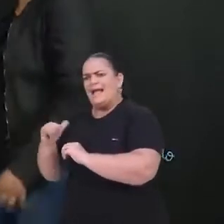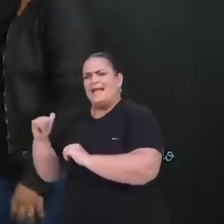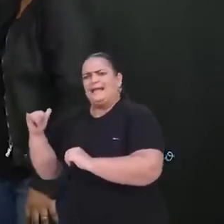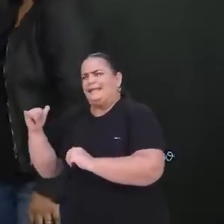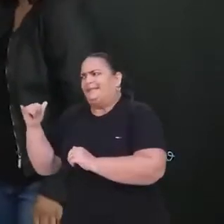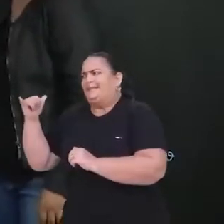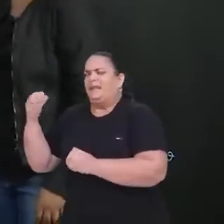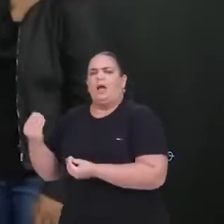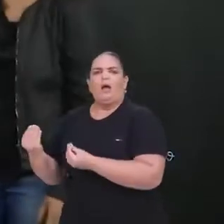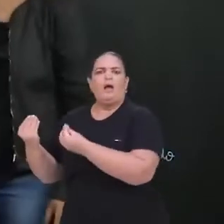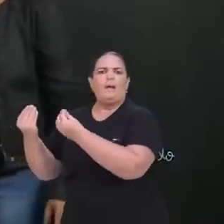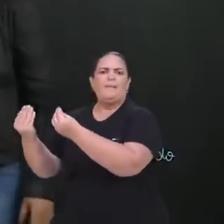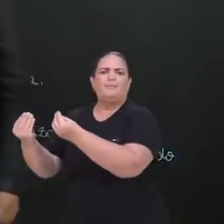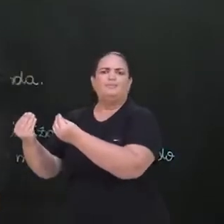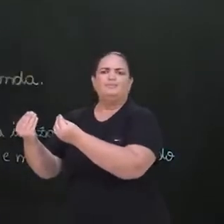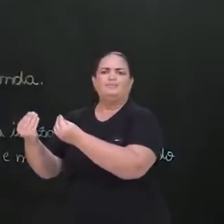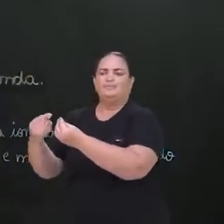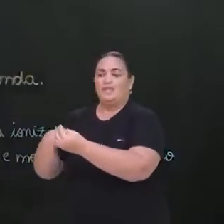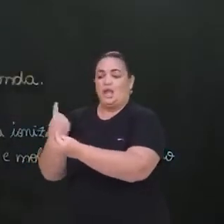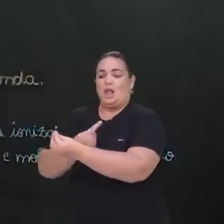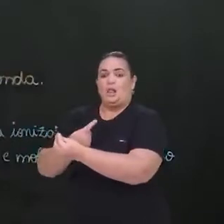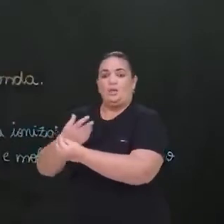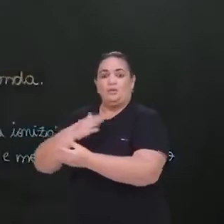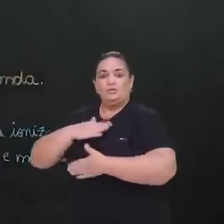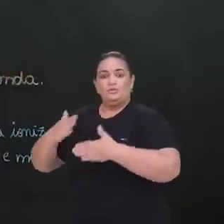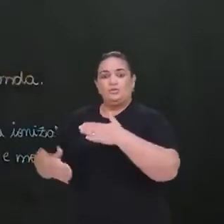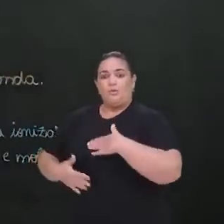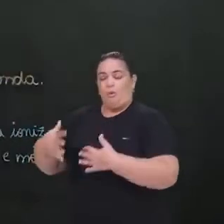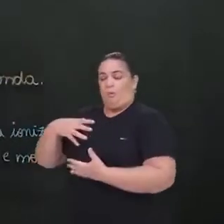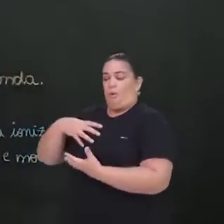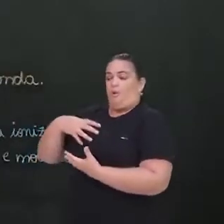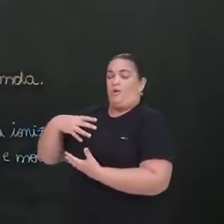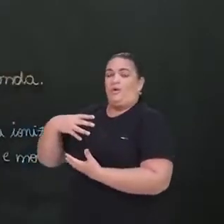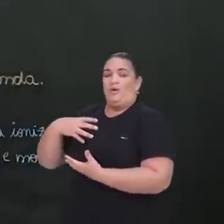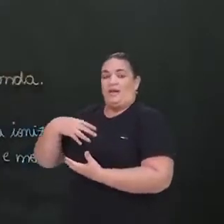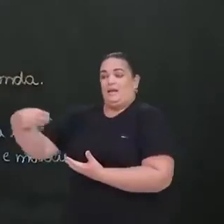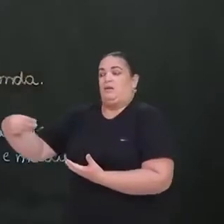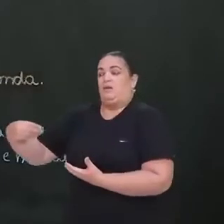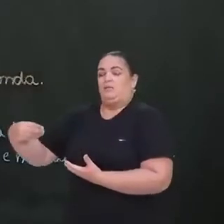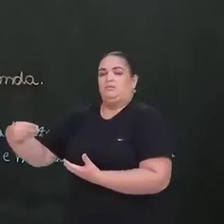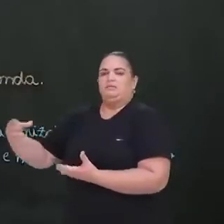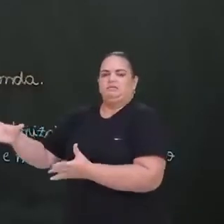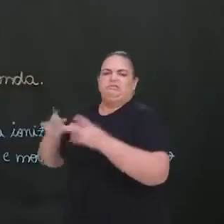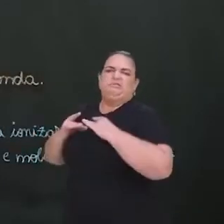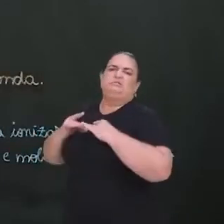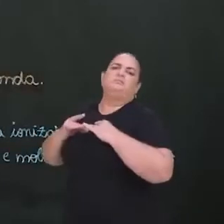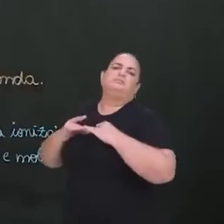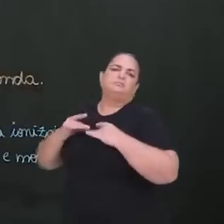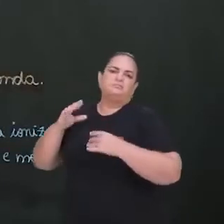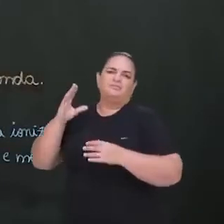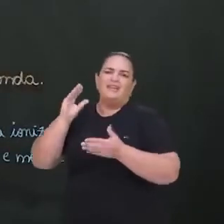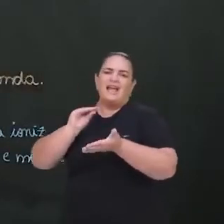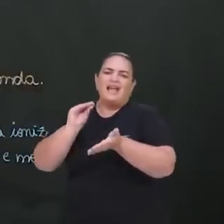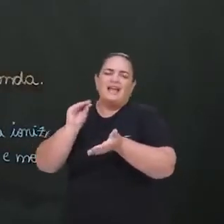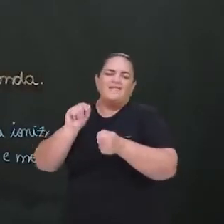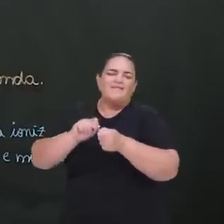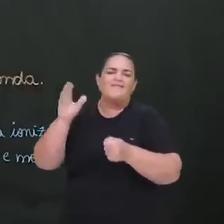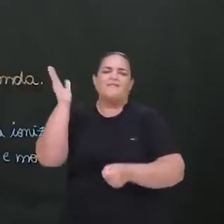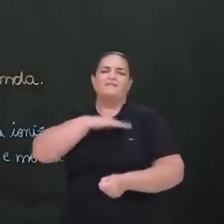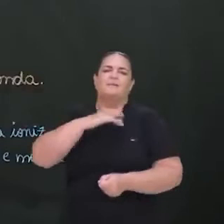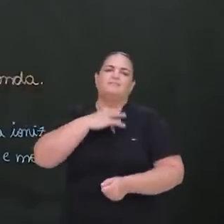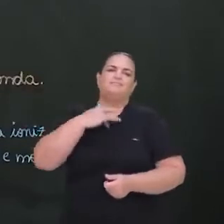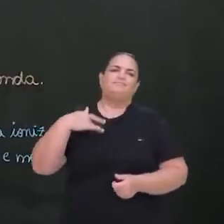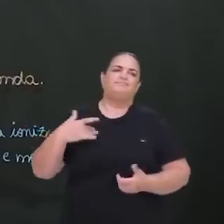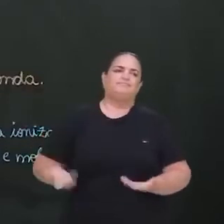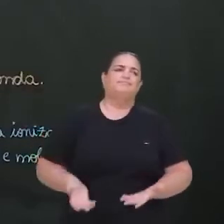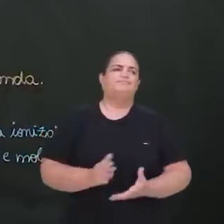muita energia, isso provoca um desprendimento dos elétrons, dos átomos nos seres vivos e vão causar danos. Assim,